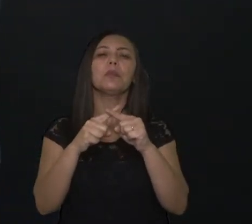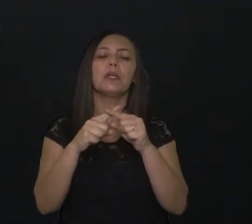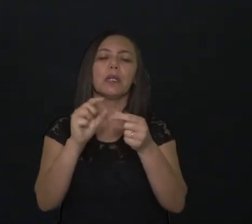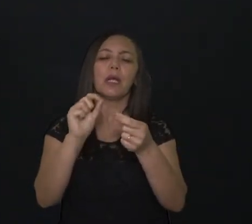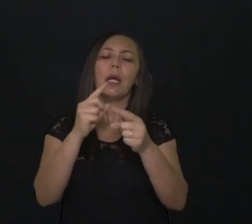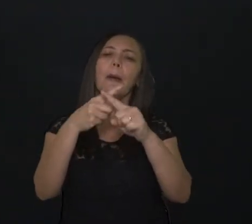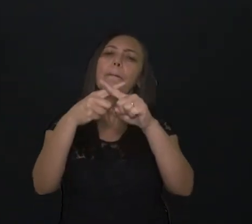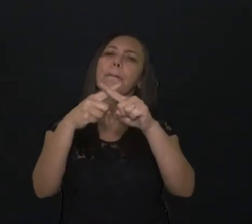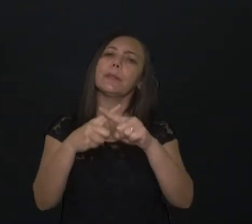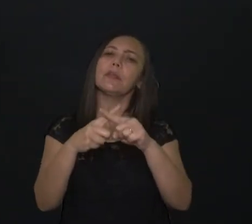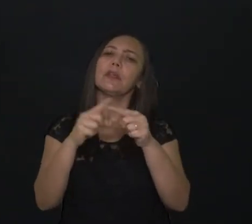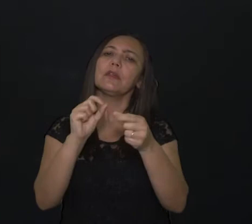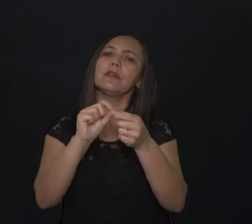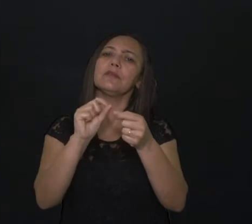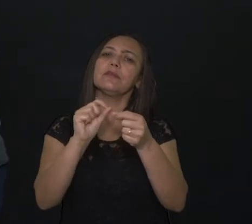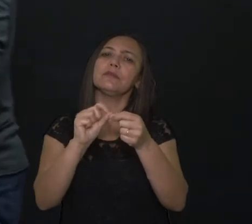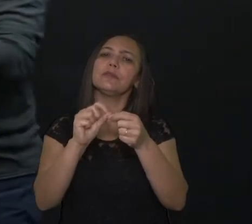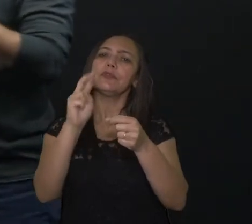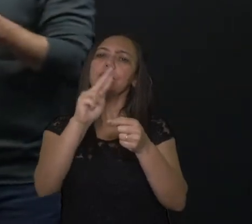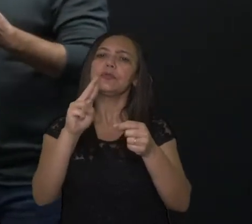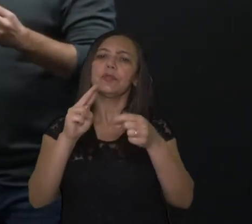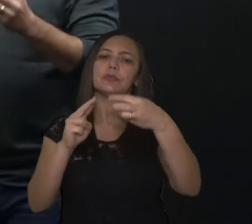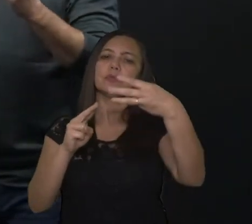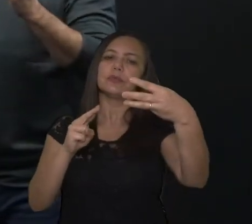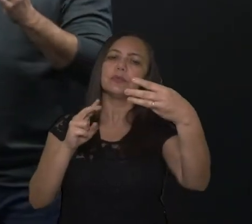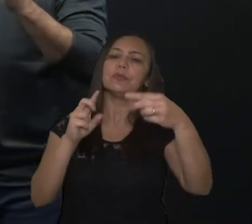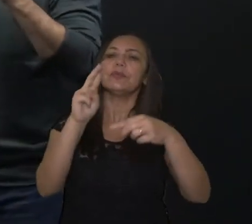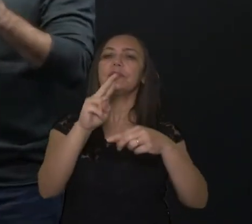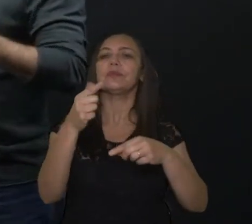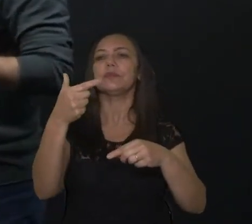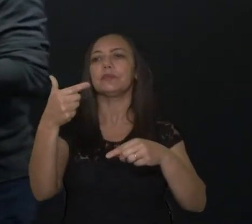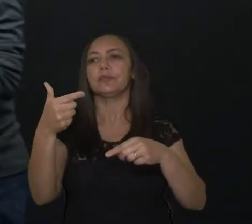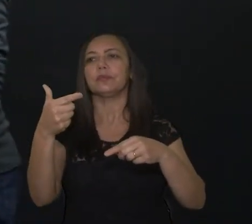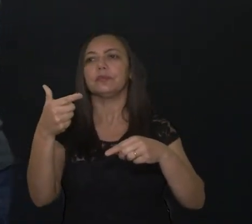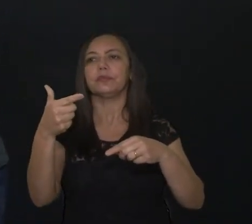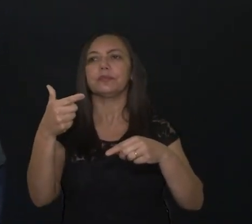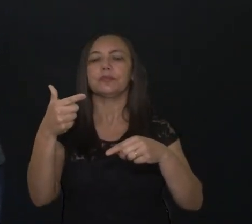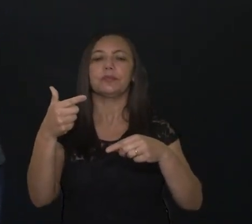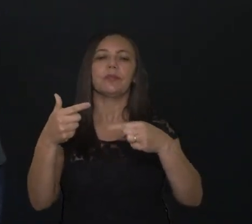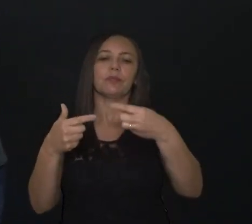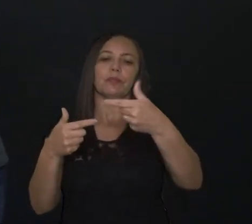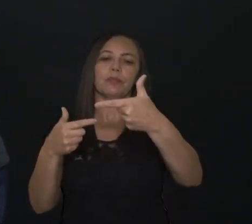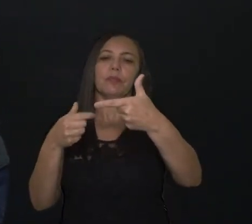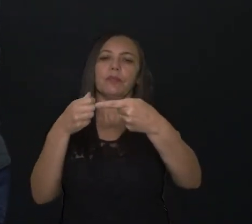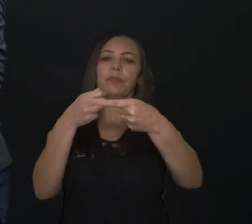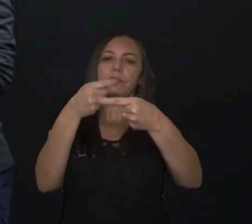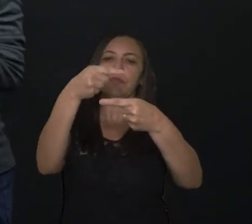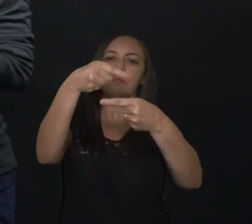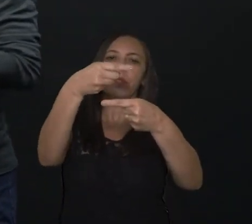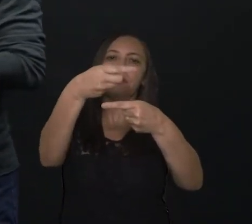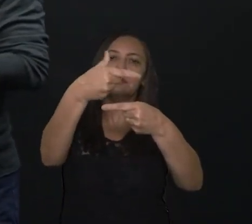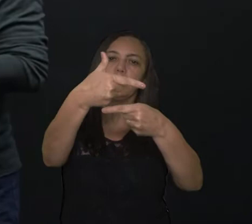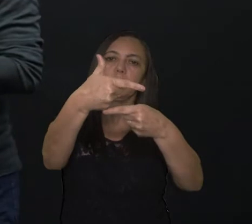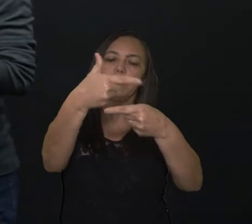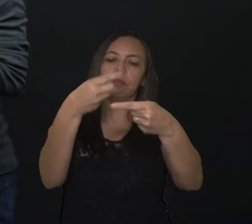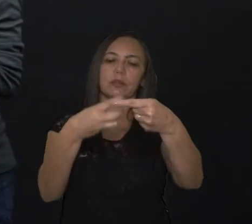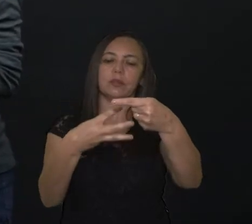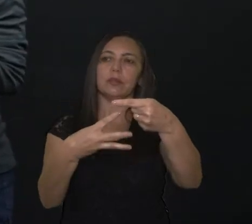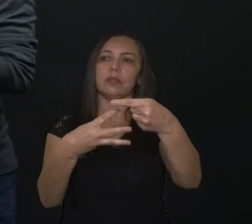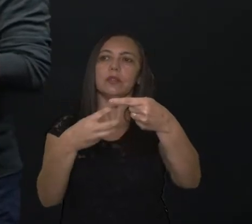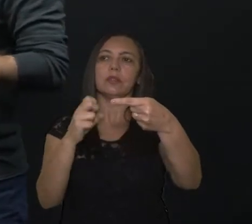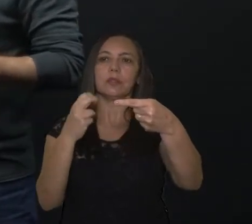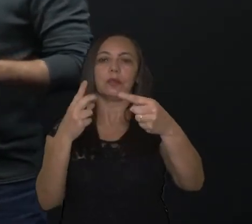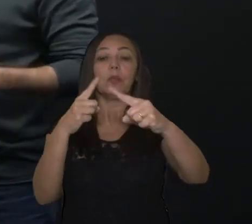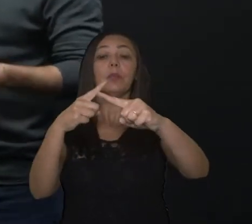essa multiplicação por 2 e por 3? Justamente pelo motivo de que eu vou pegar essa fração toda